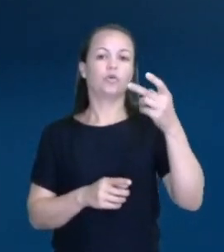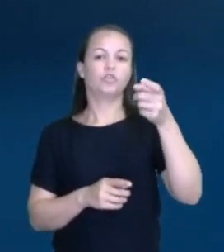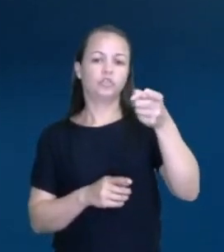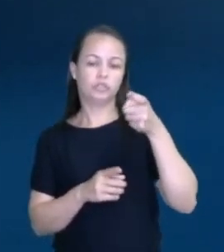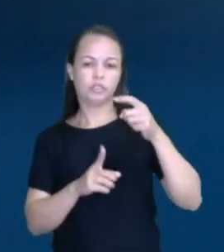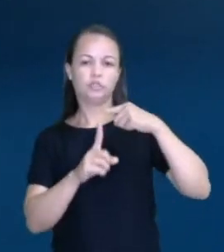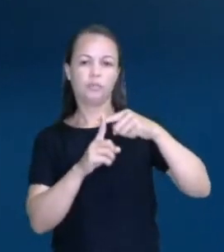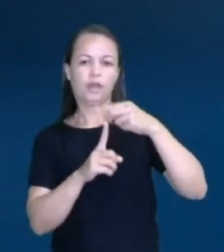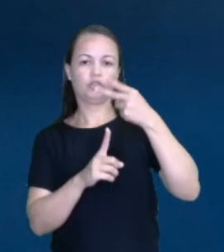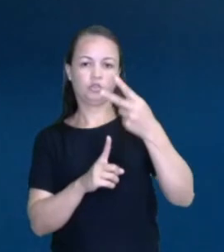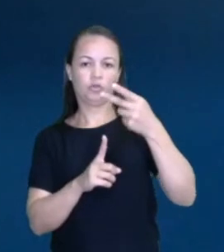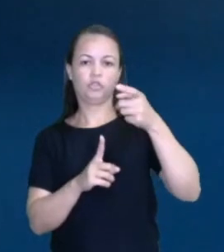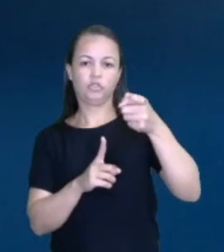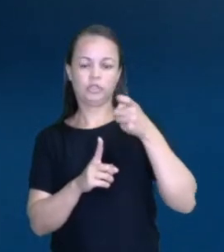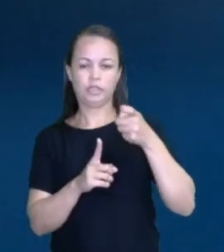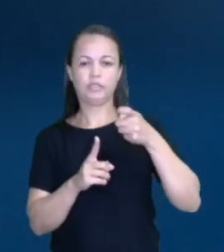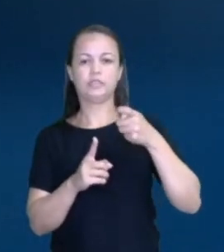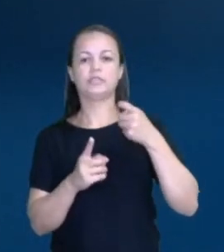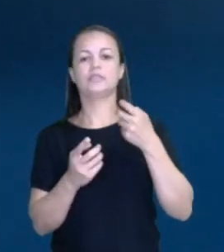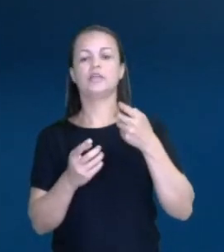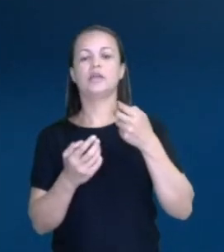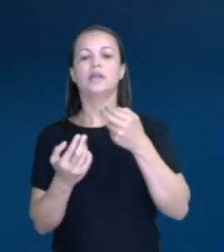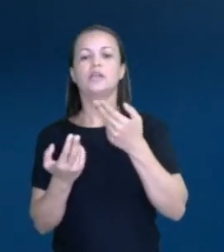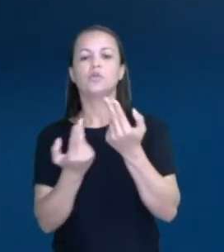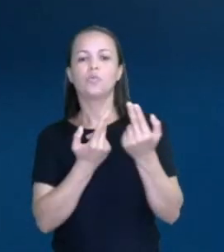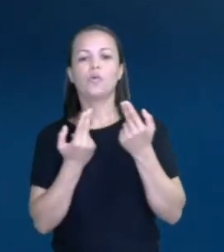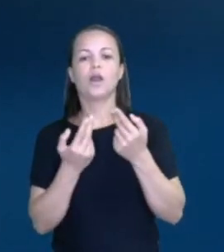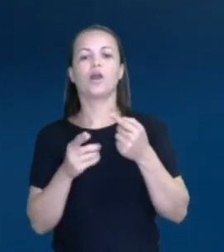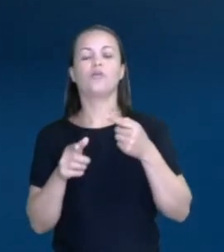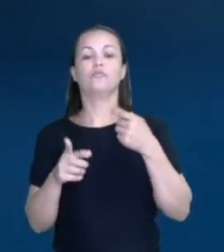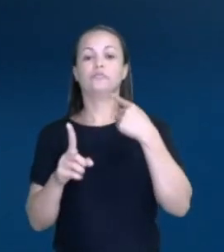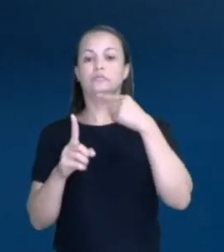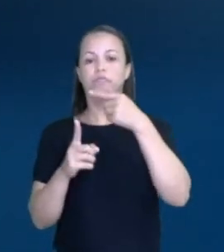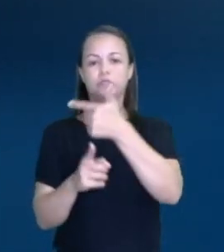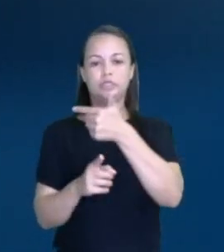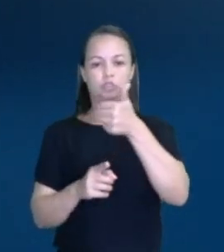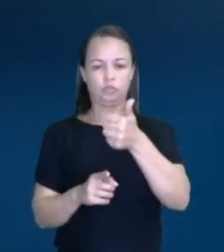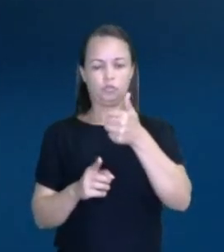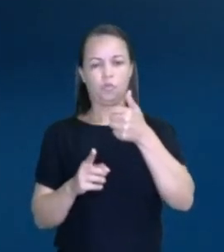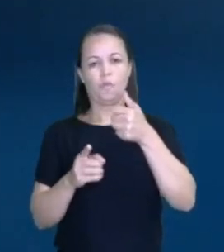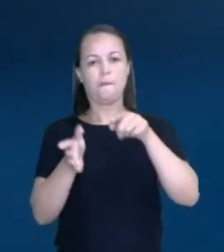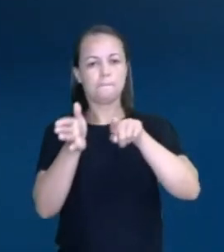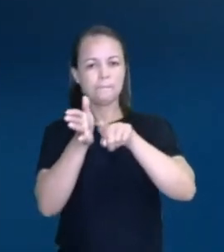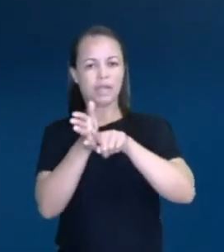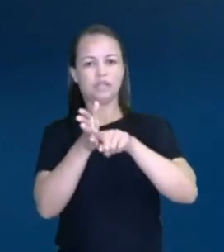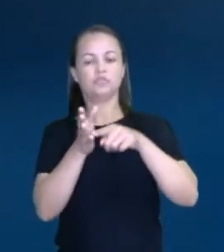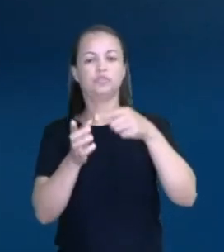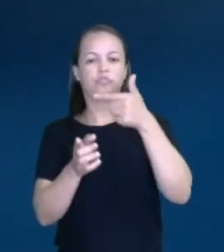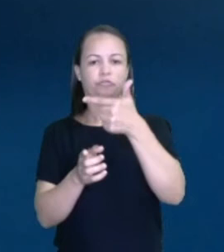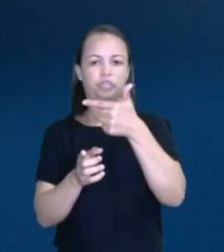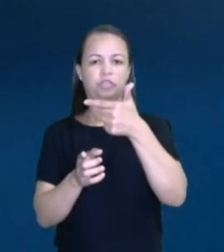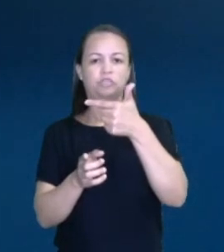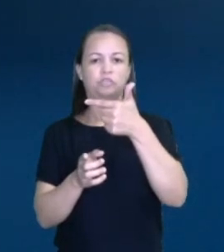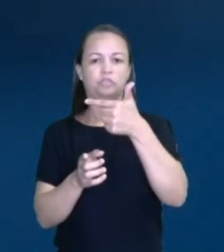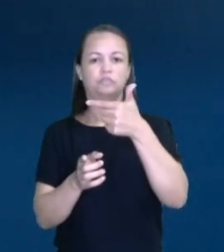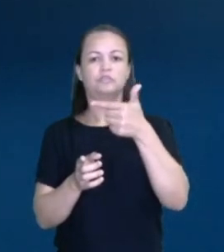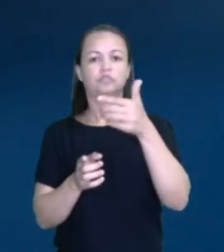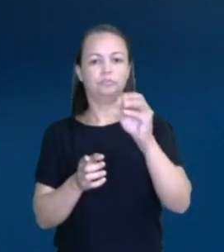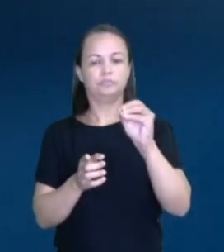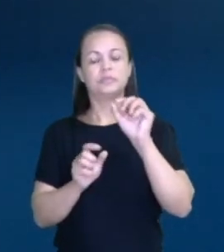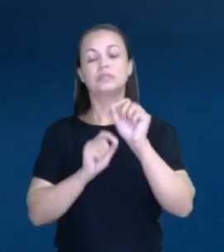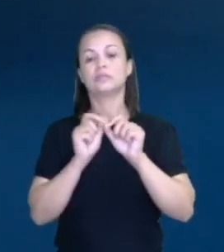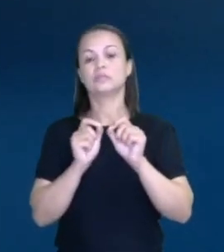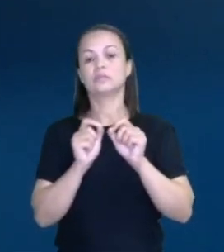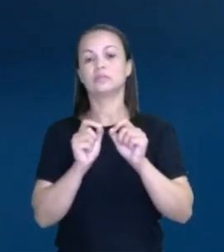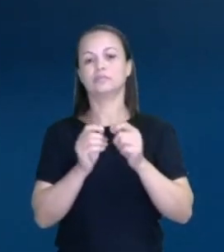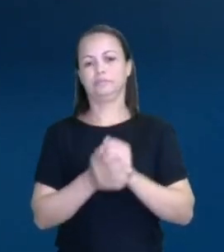4x, igual a quem? 21 menos 1, que dá 20. E para fechar agora o segredo,